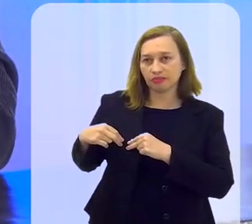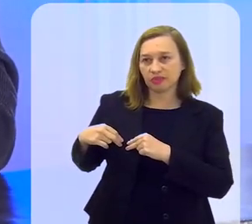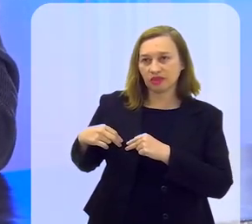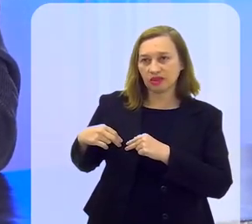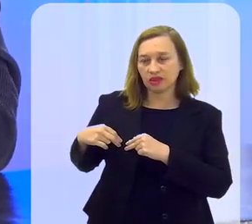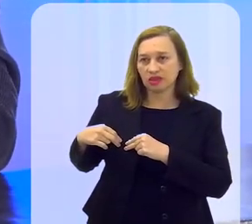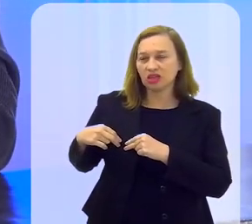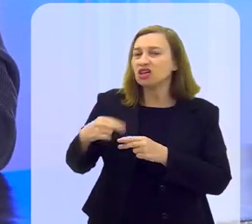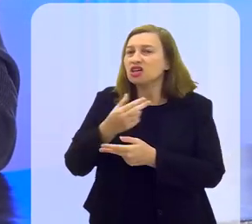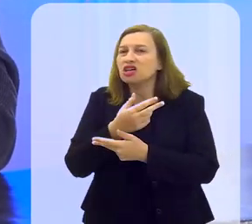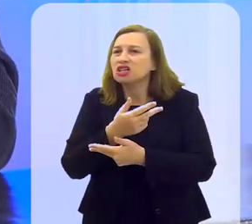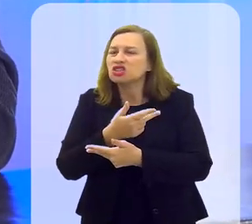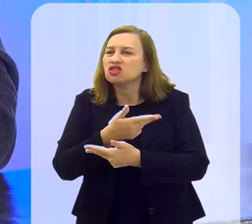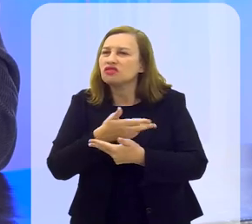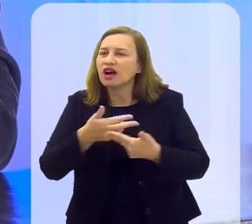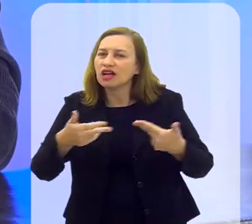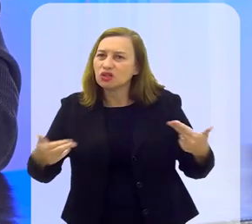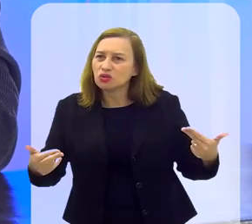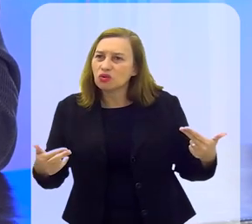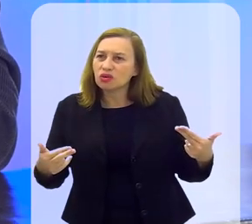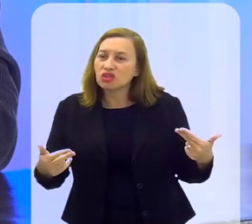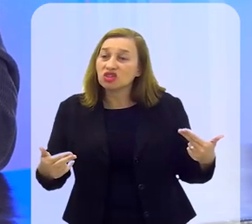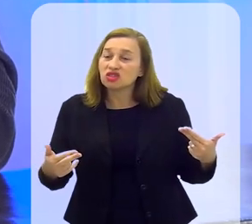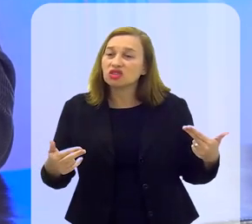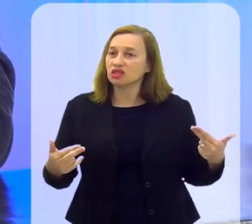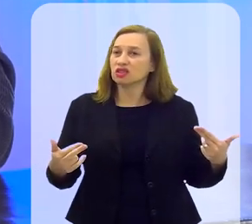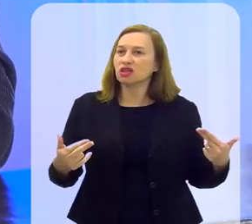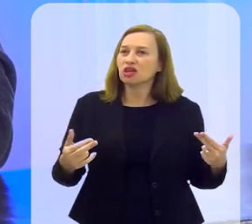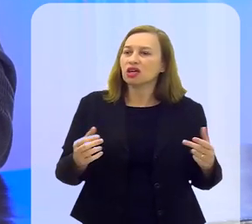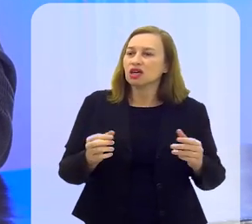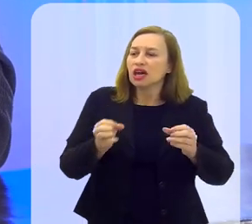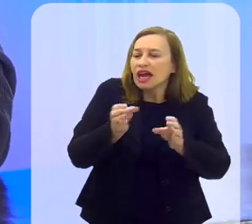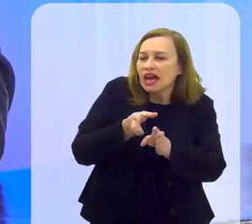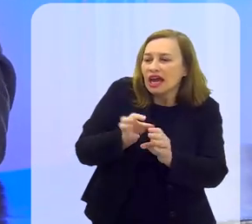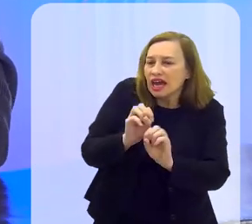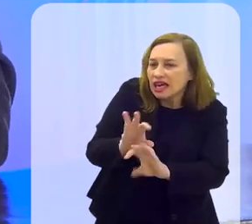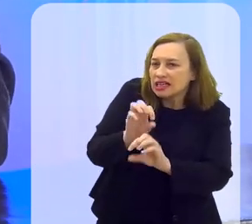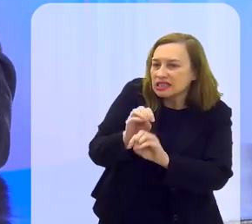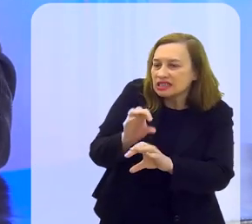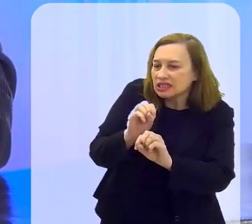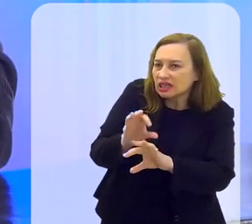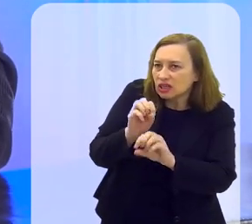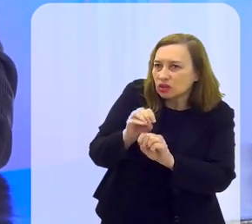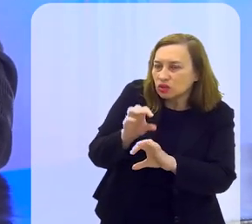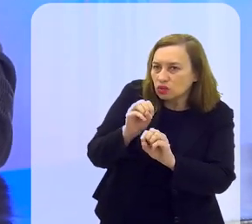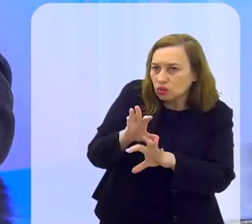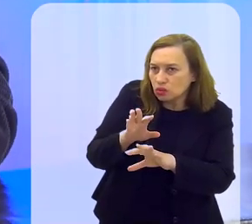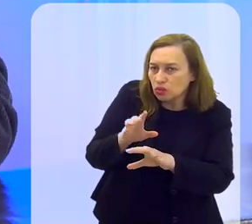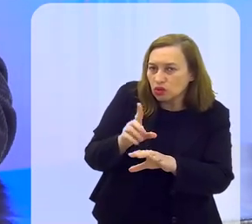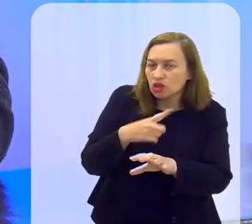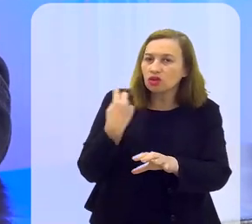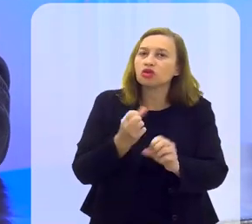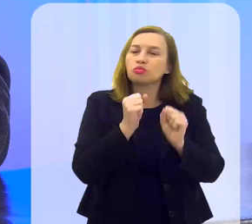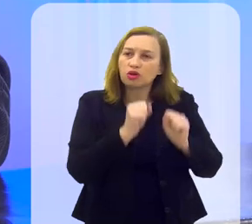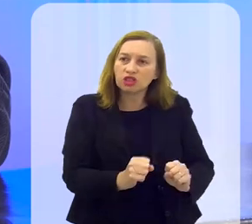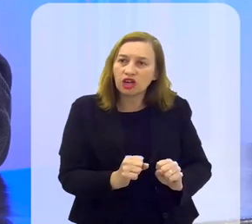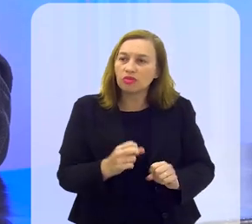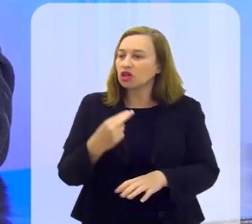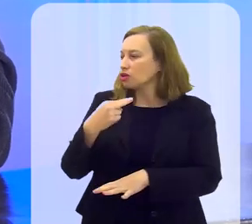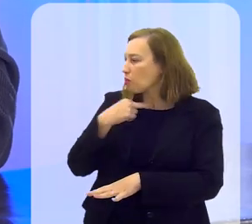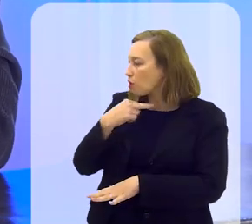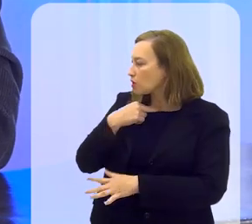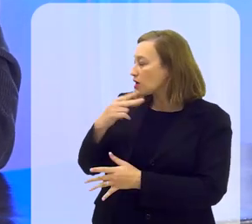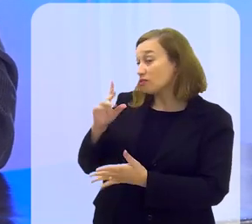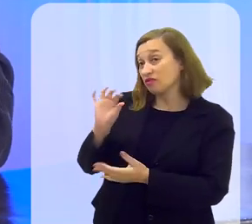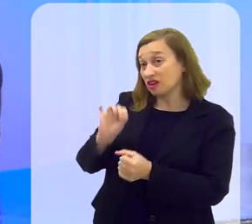heranças que não pode aquilo heranças que não deve isso heranças tudo a aparência e quando na verdade se Deus